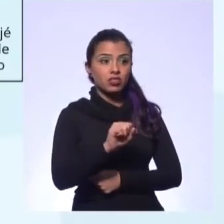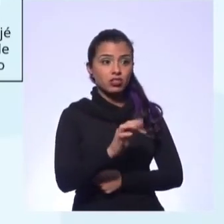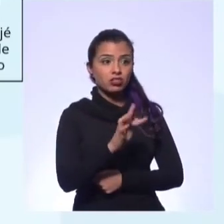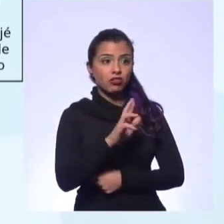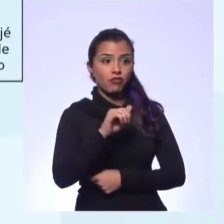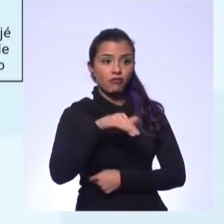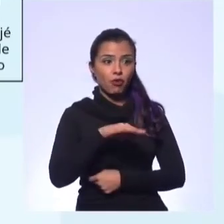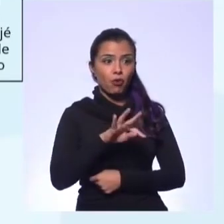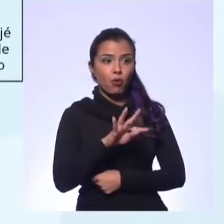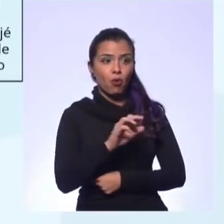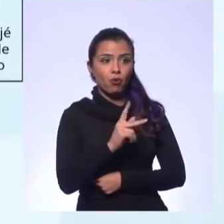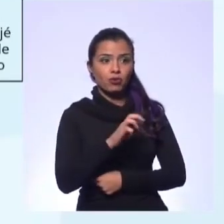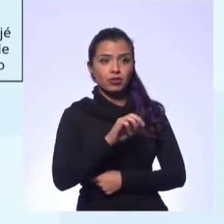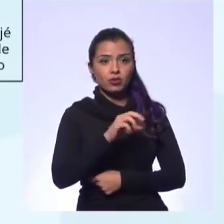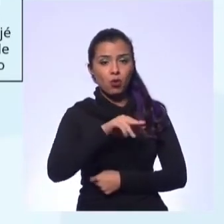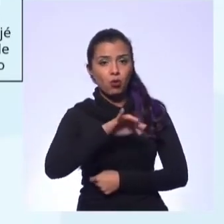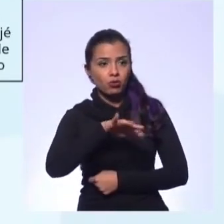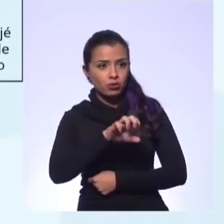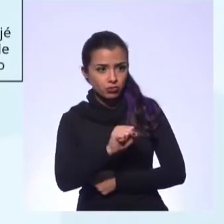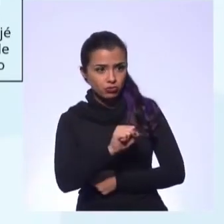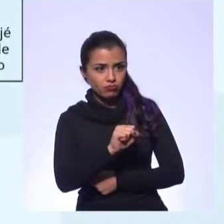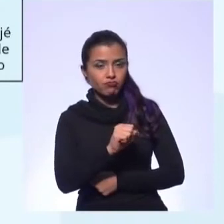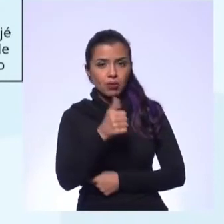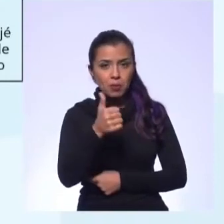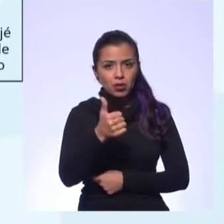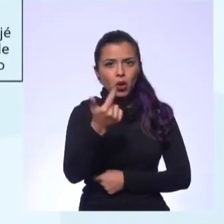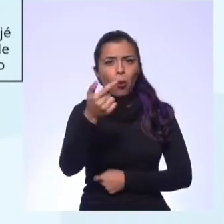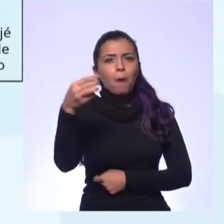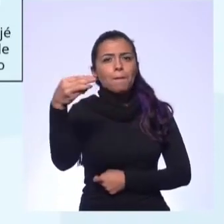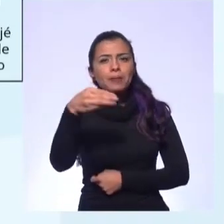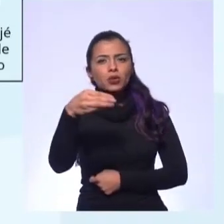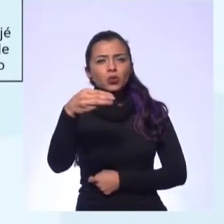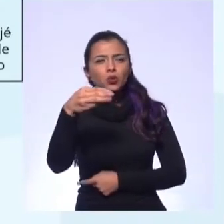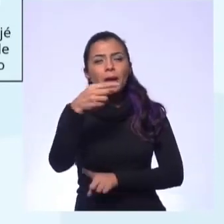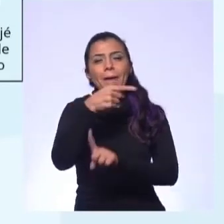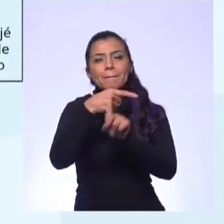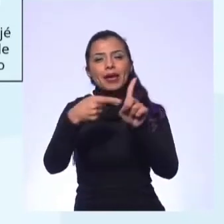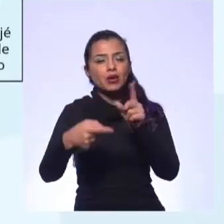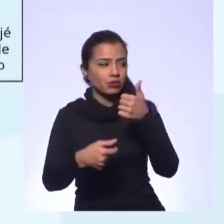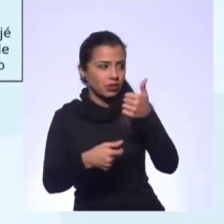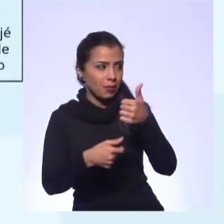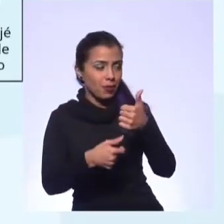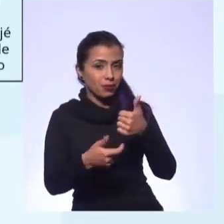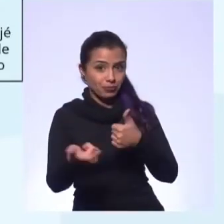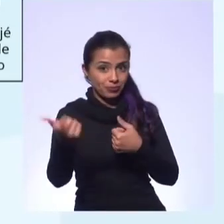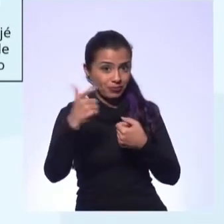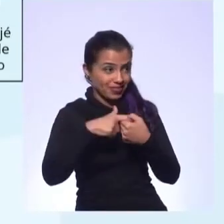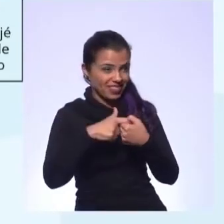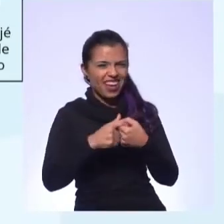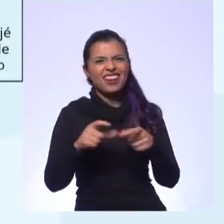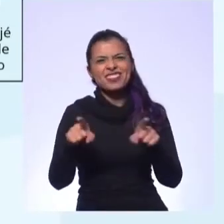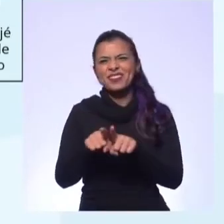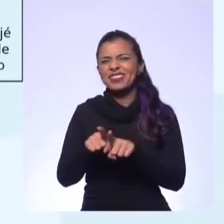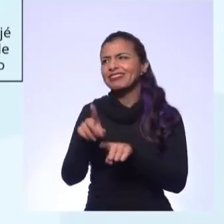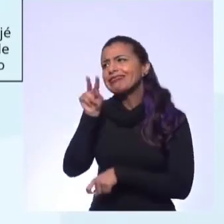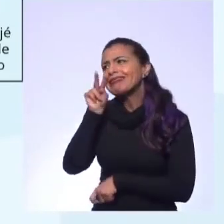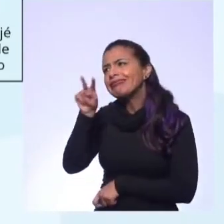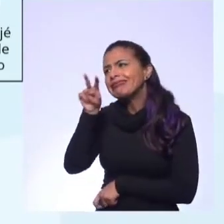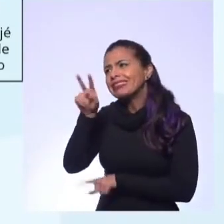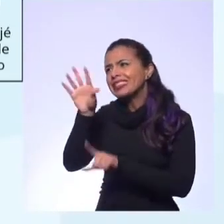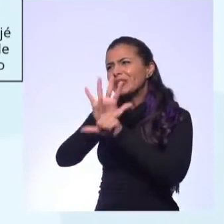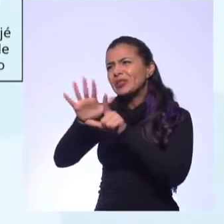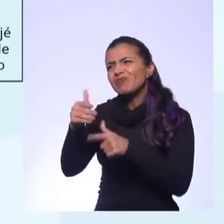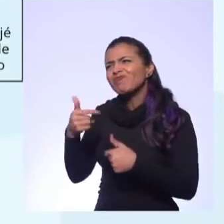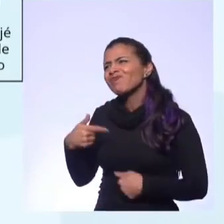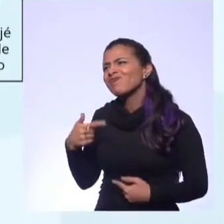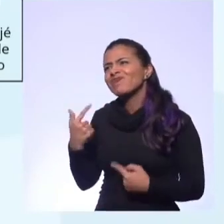certo? Se deixa ser bem simples, eu acho que 1 minuto e meio dá e sobra, né, Antônia? Dá Vamos sim. lá. Ok, so let's go. Também ficar olhando para essa imagem o tempo inteiro não dá